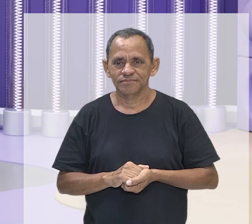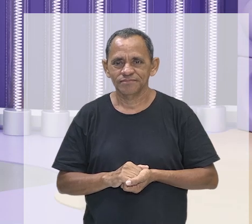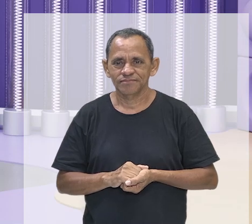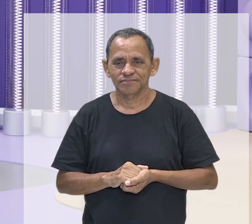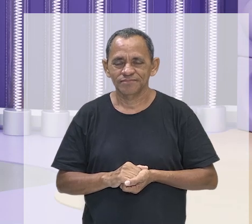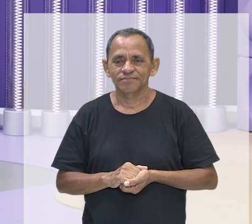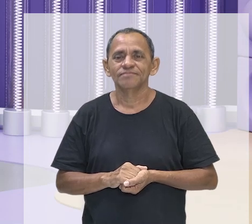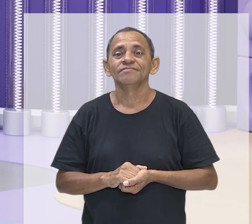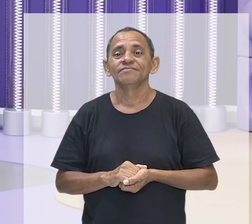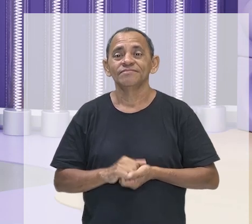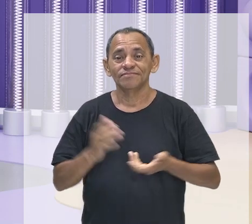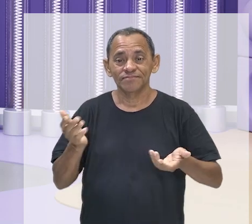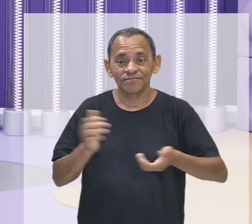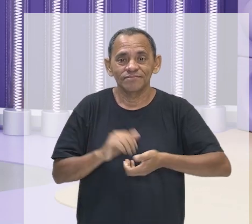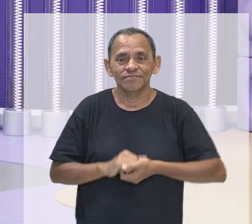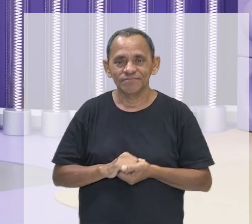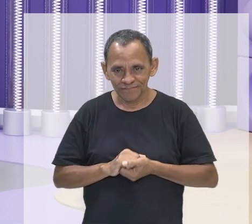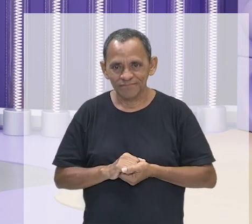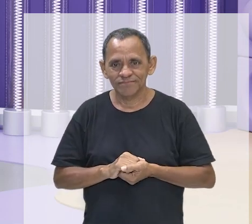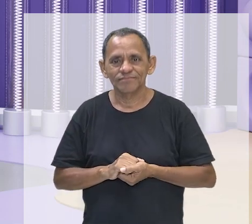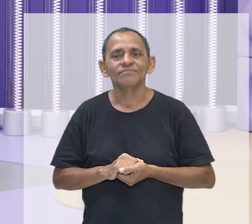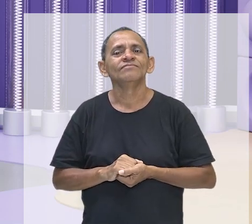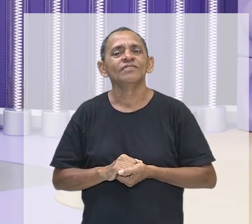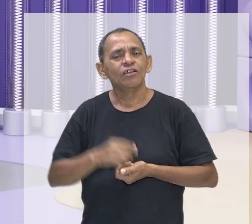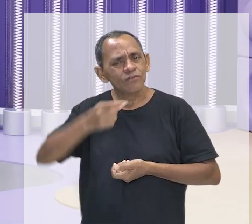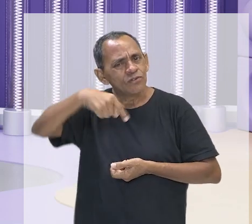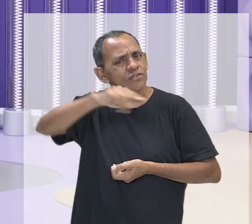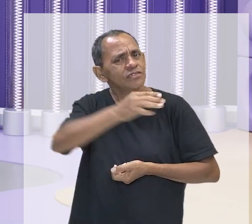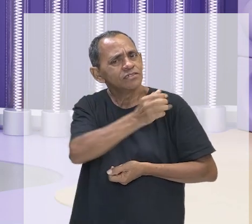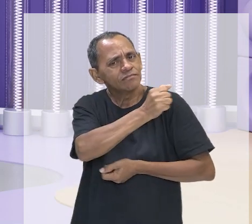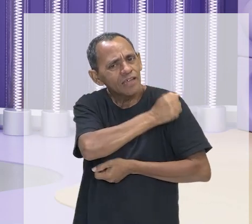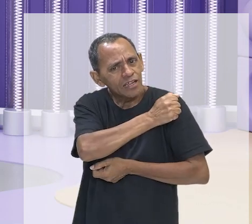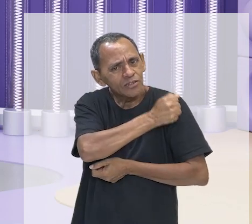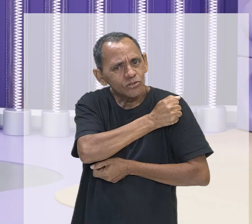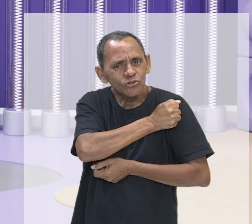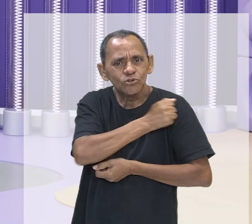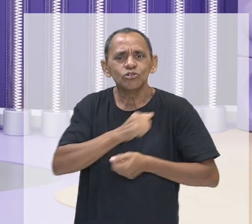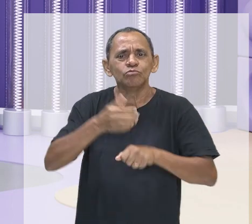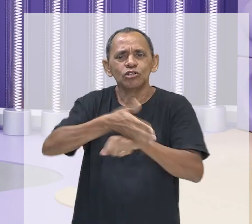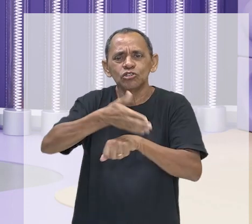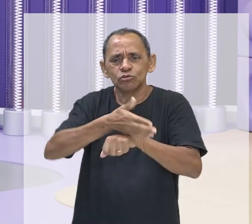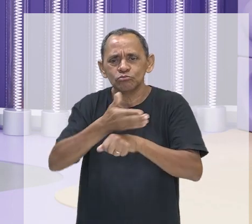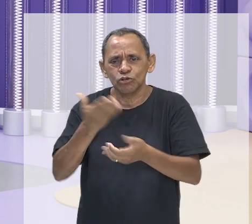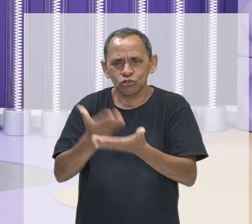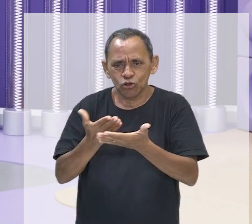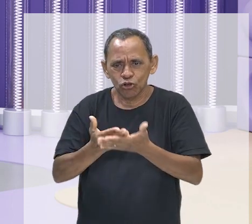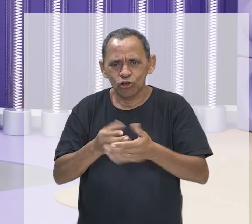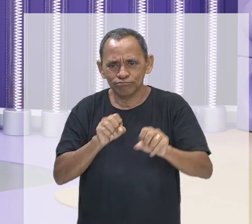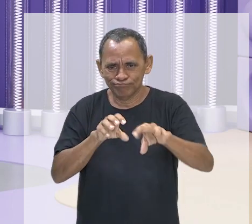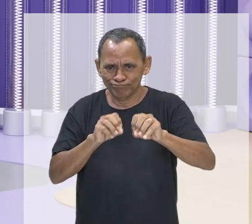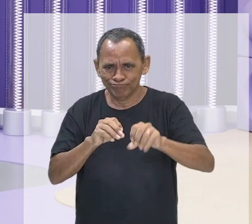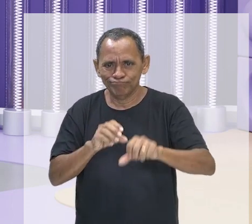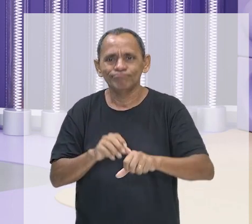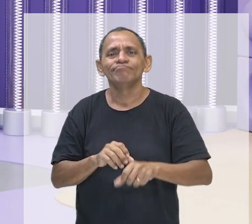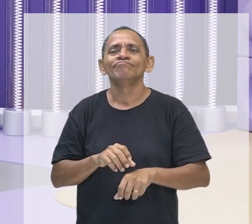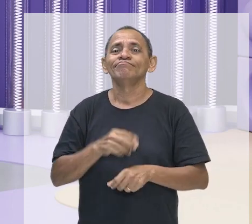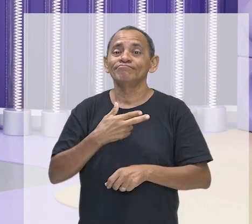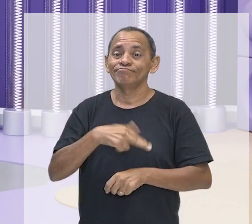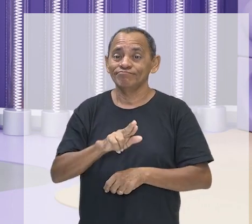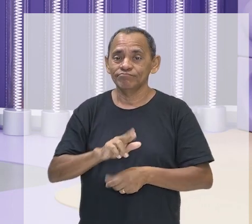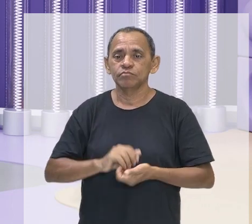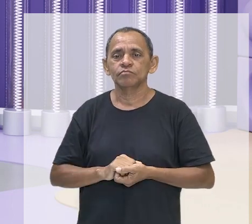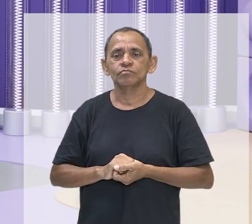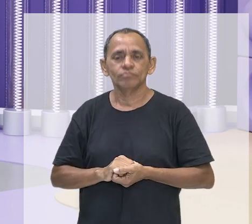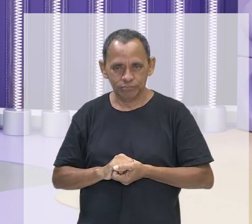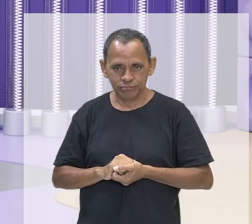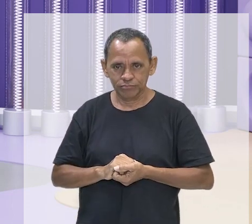Alegria, então, por você, nosso aluno, nossa aluna, que está participando de nossa aula de ensino religioso, e quero te convidar